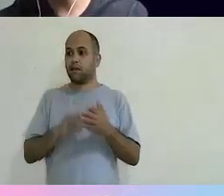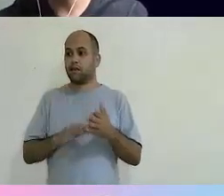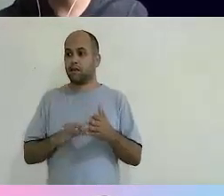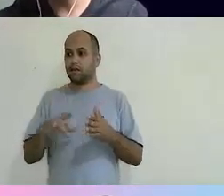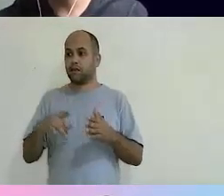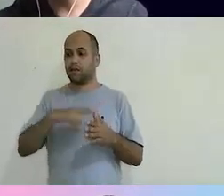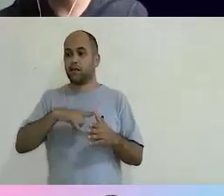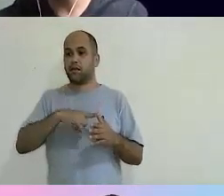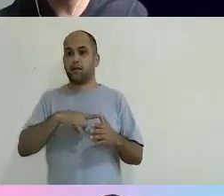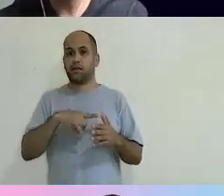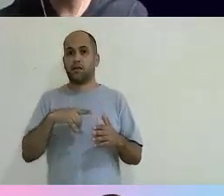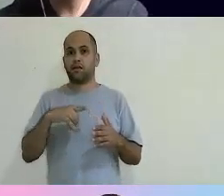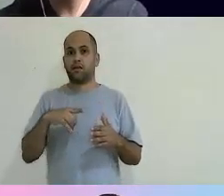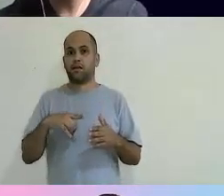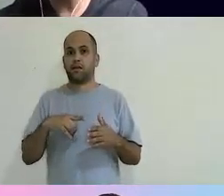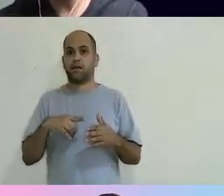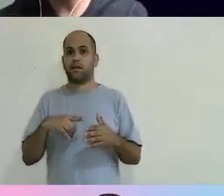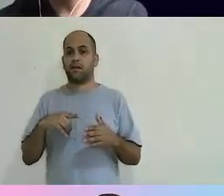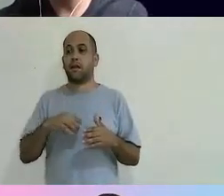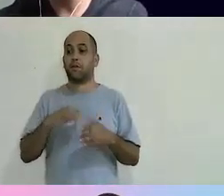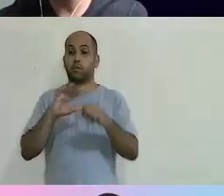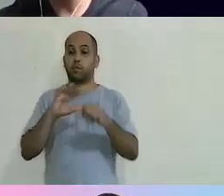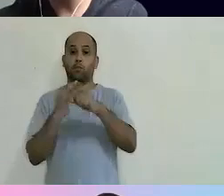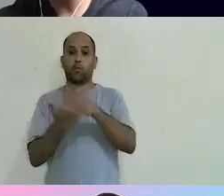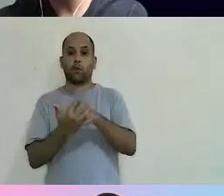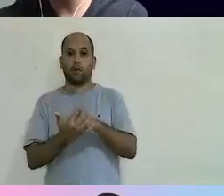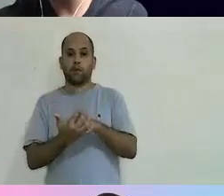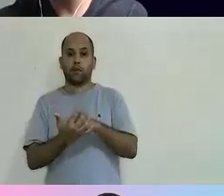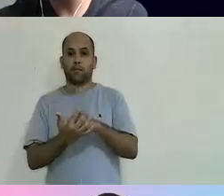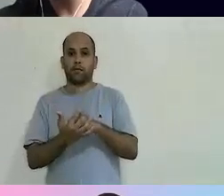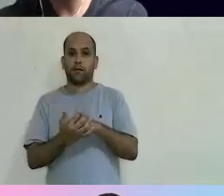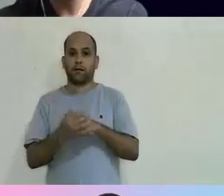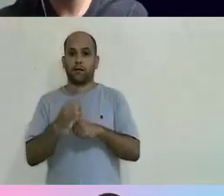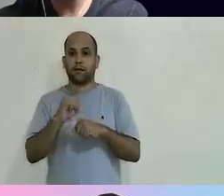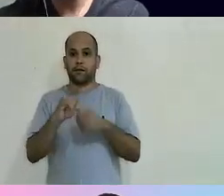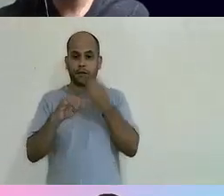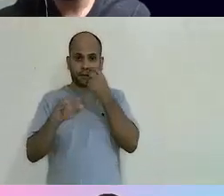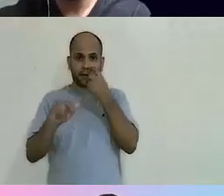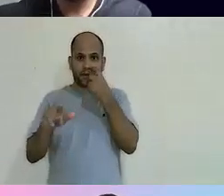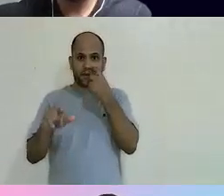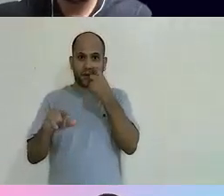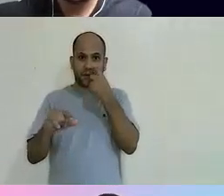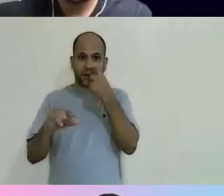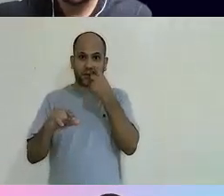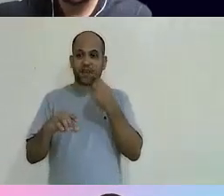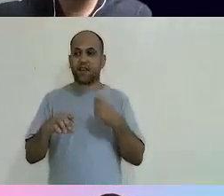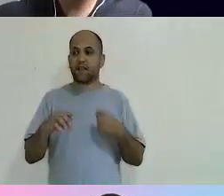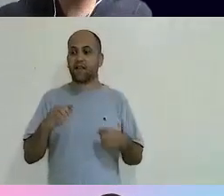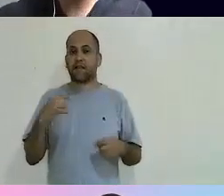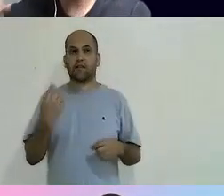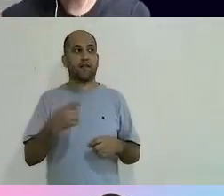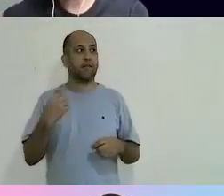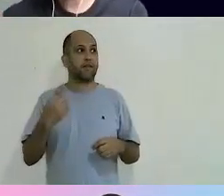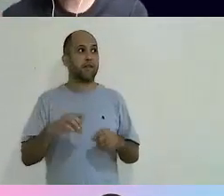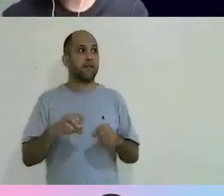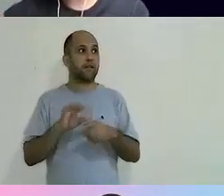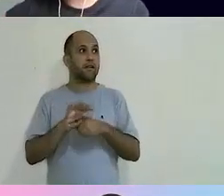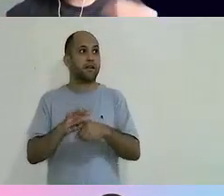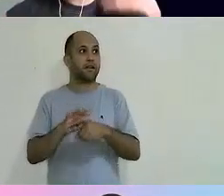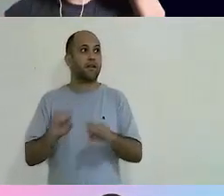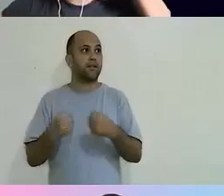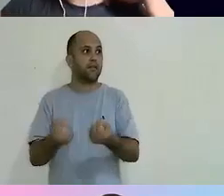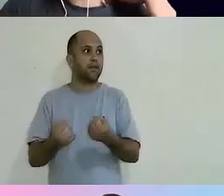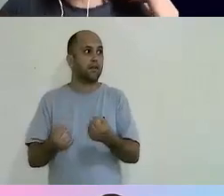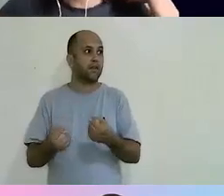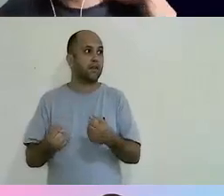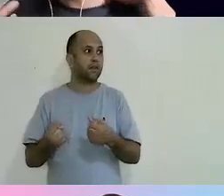realmente a pandemia, toda a situação que a gente teve aí, foi um grande motor para a gente reforçar esses skills,